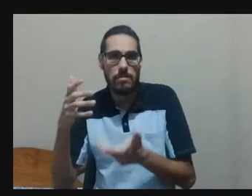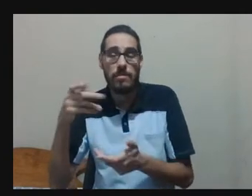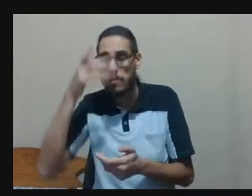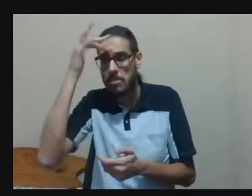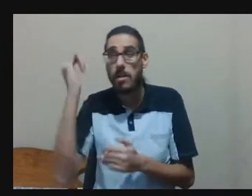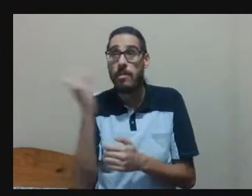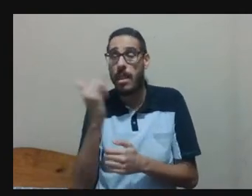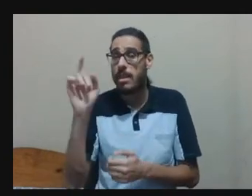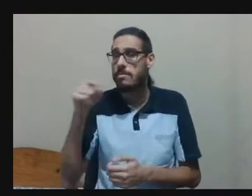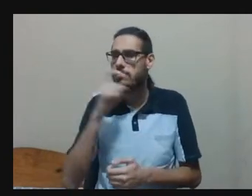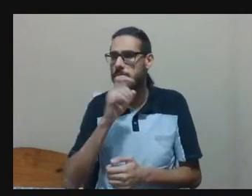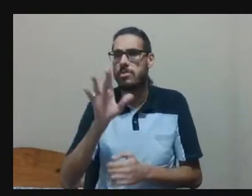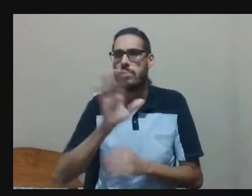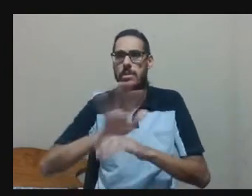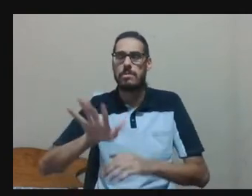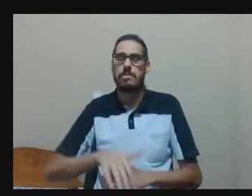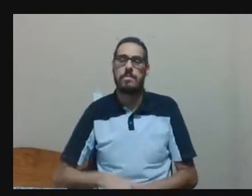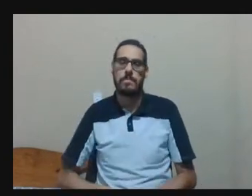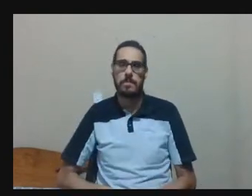Só isso aí, professor. Obrigado.